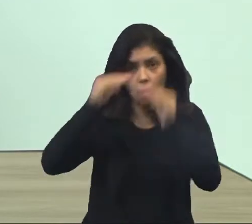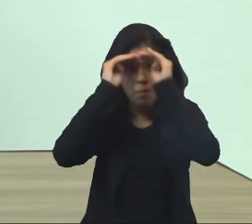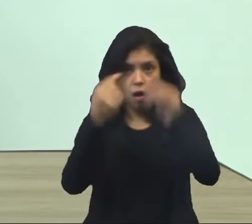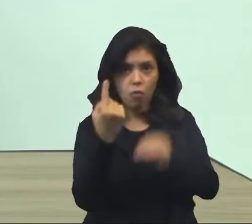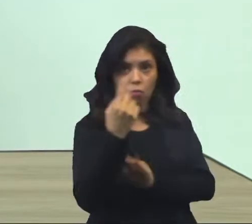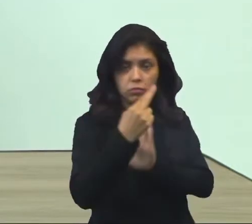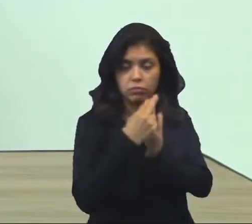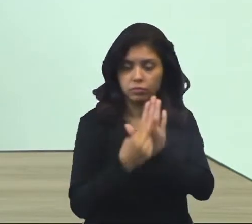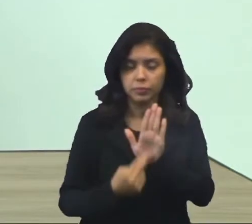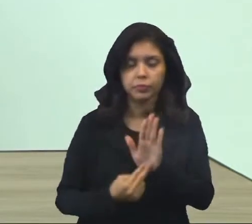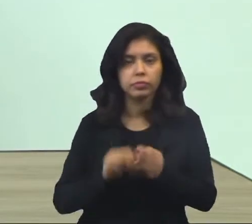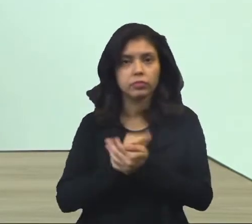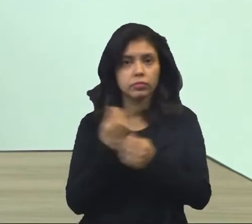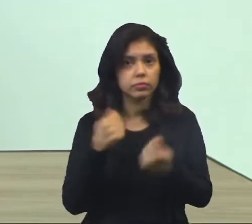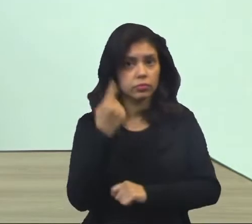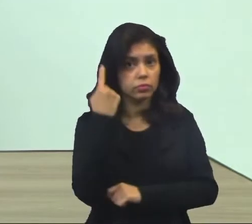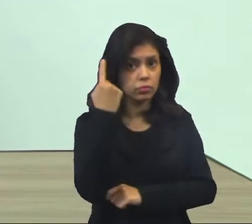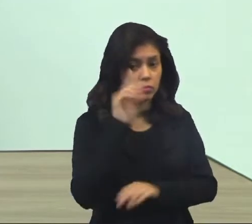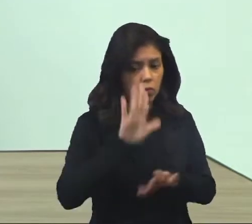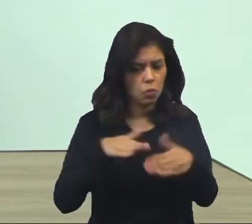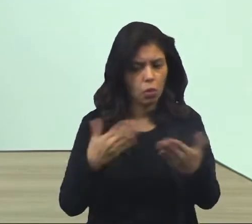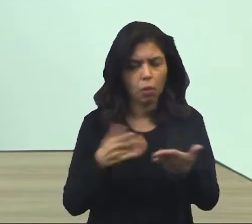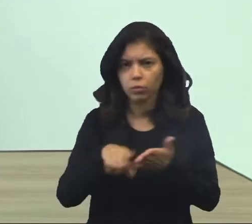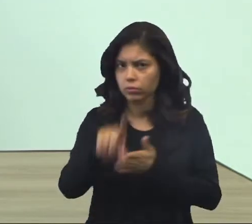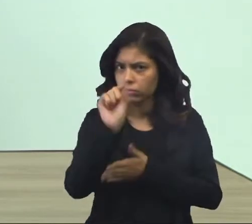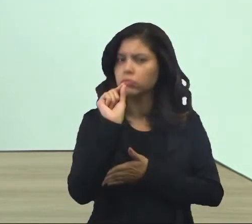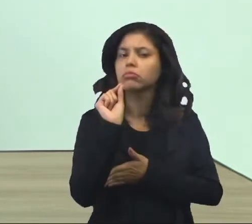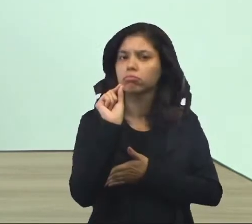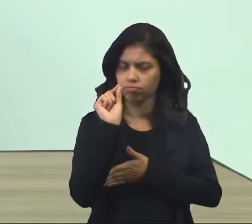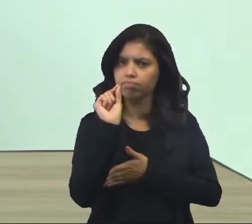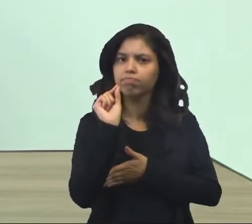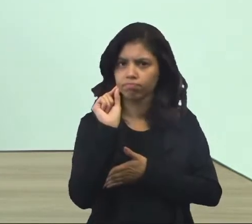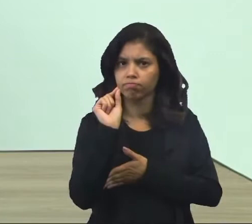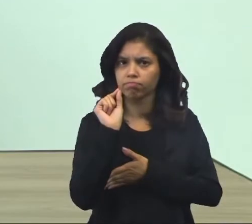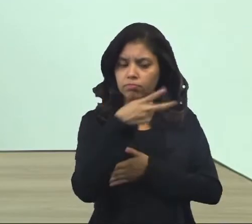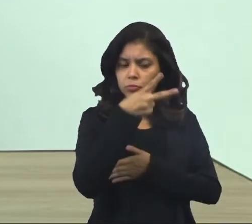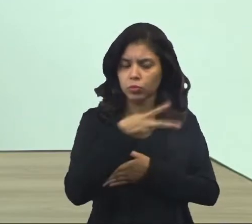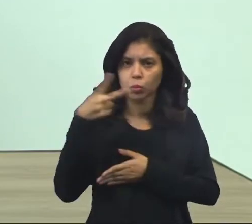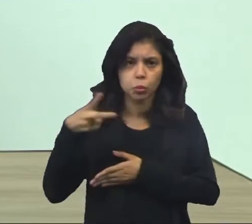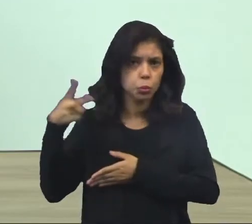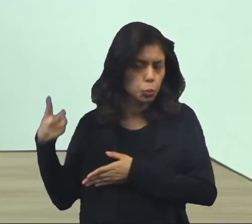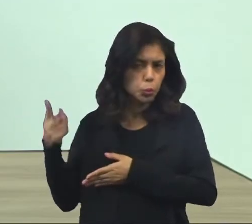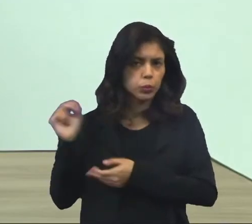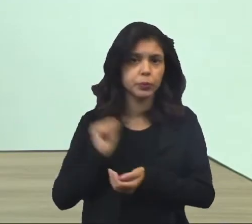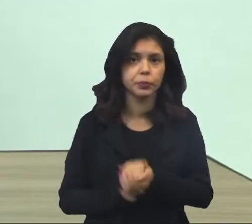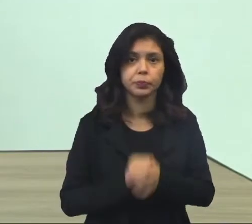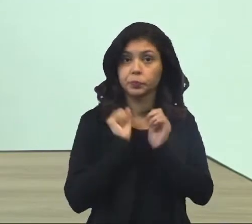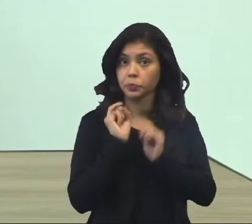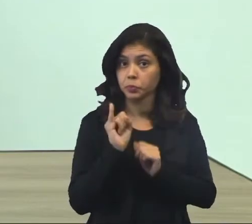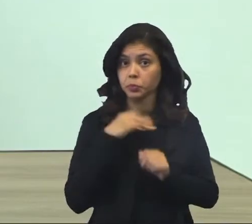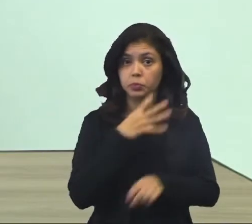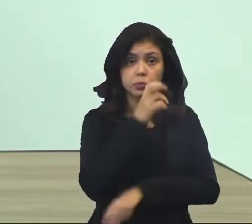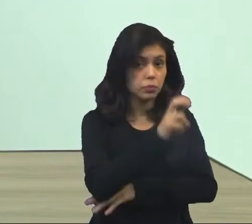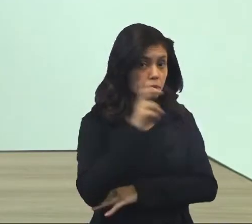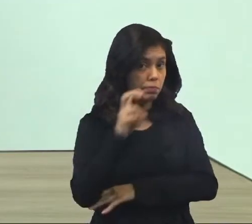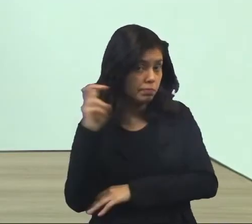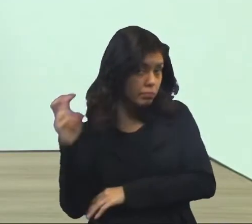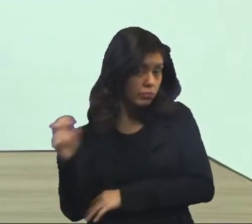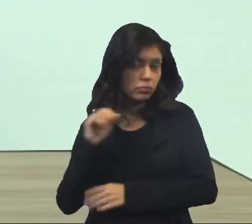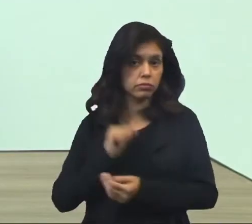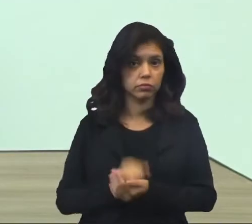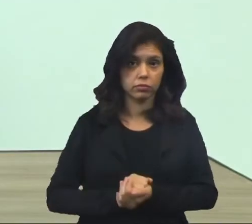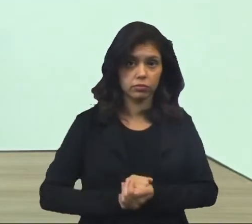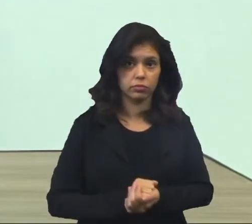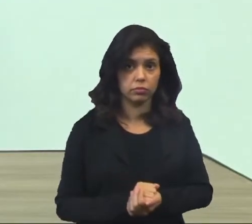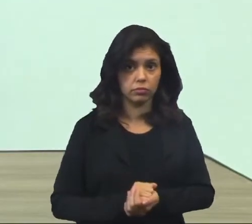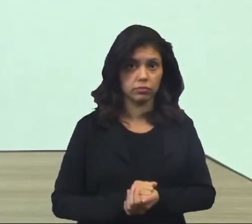uma ordem. Eu só preciso escolher que ordem eu quero seguir. No caso, eu contei de 2 em 2 aí. Mas se eu quiser contar de 5 em 5,